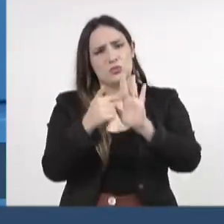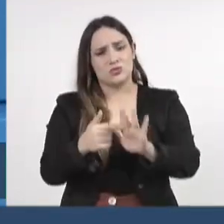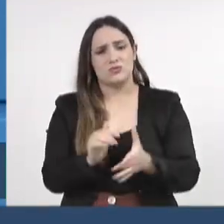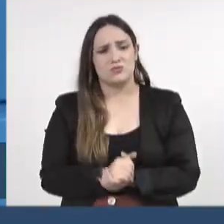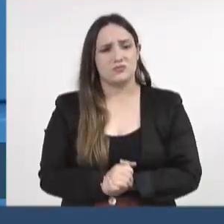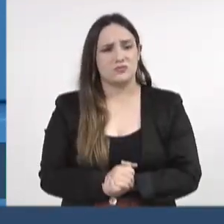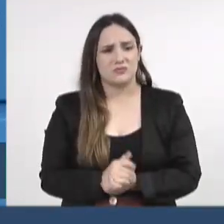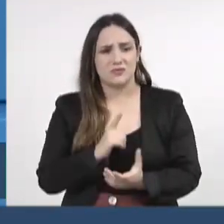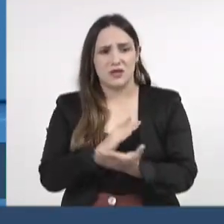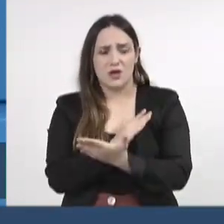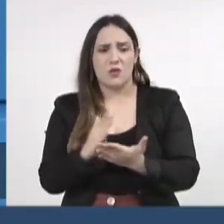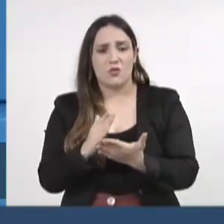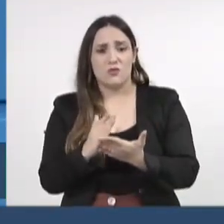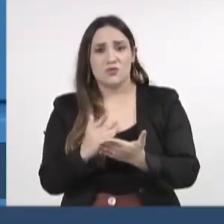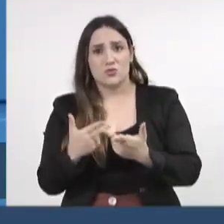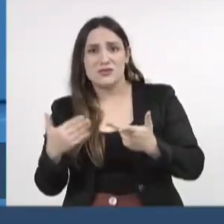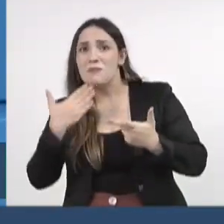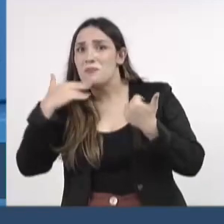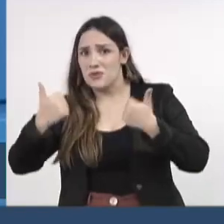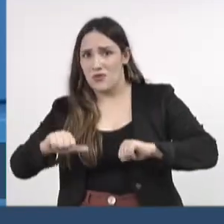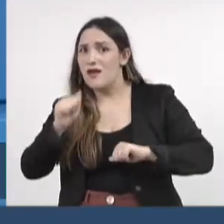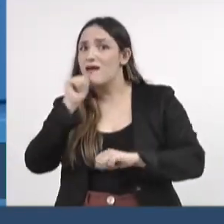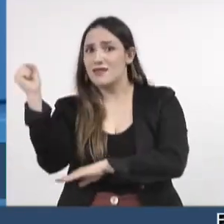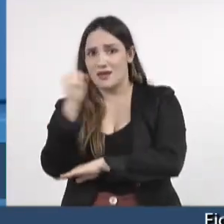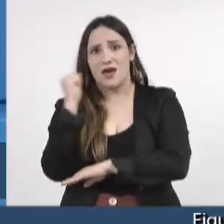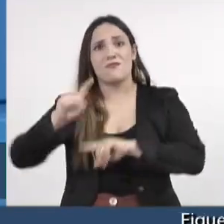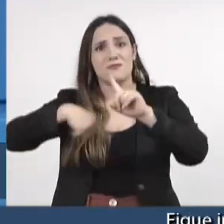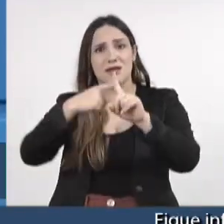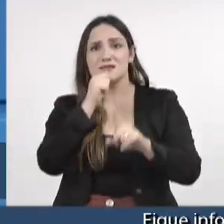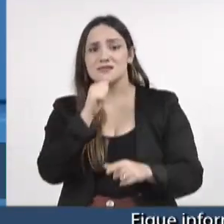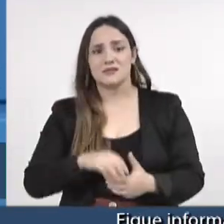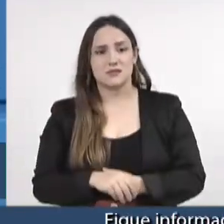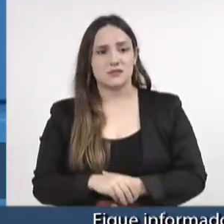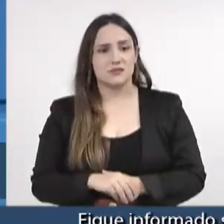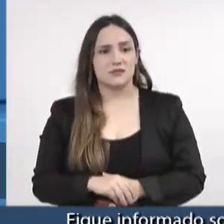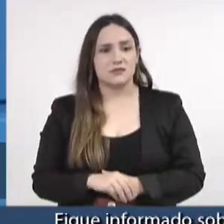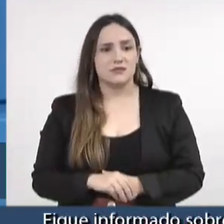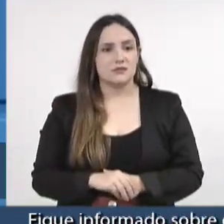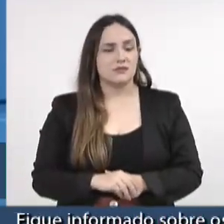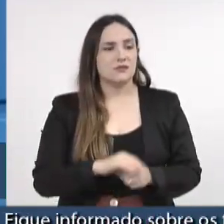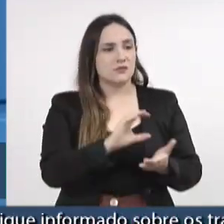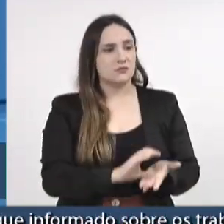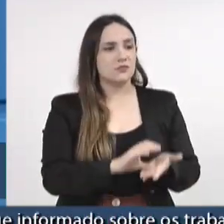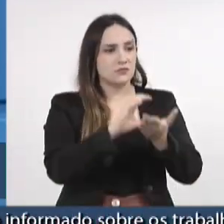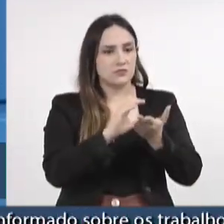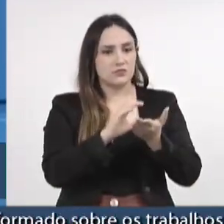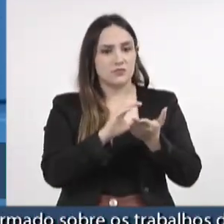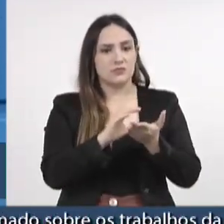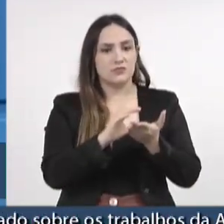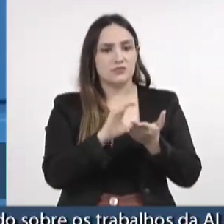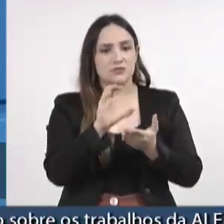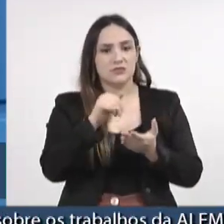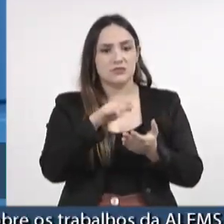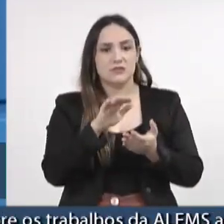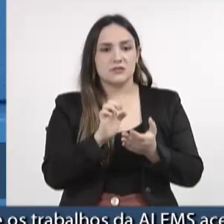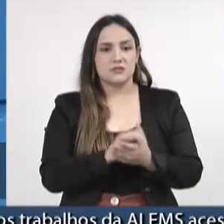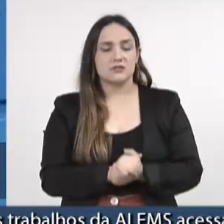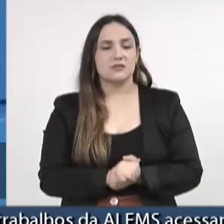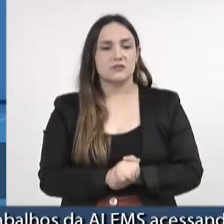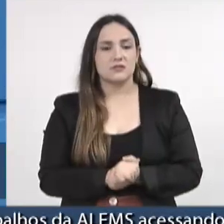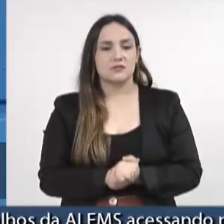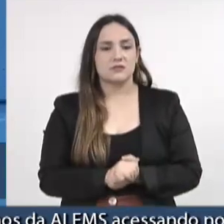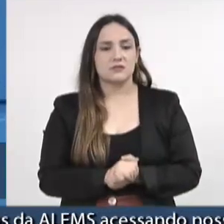eu estou parlamentar aqui há 28 anos. Esse negócio do CIMI já foi tratado aqui várias vezes,